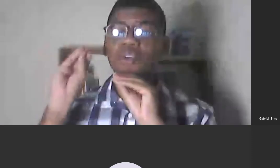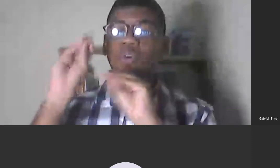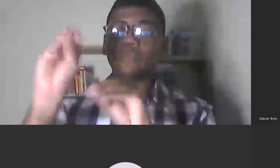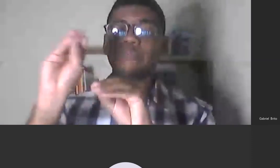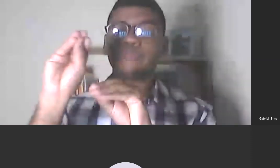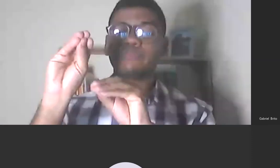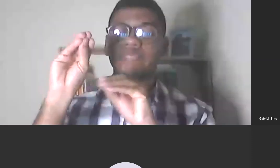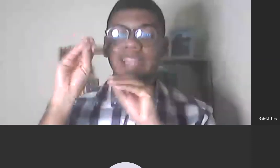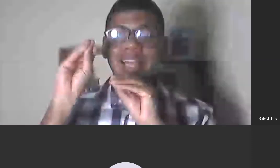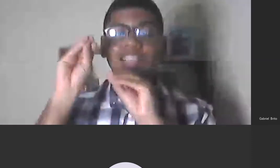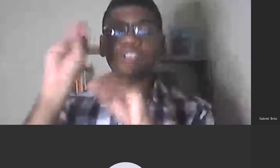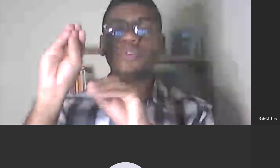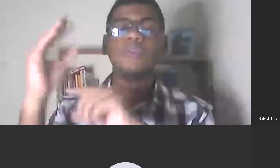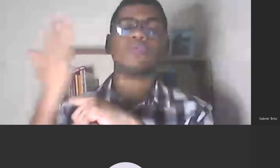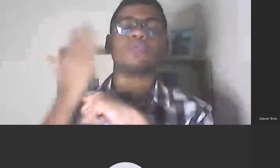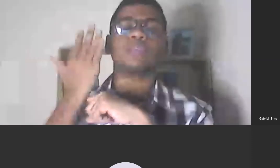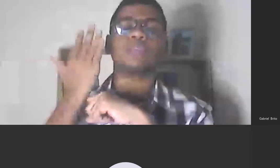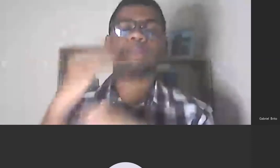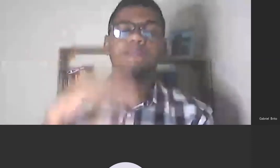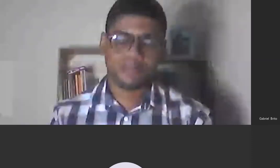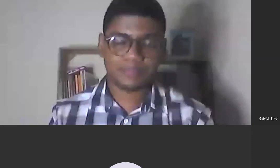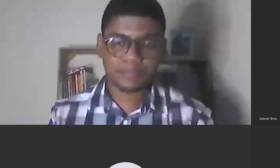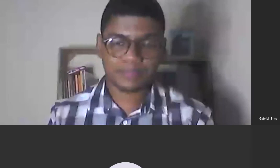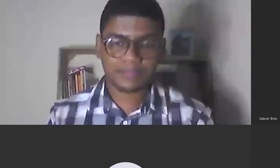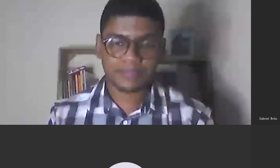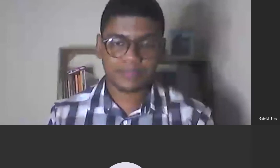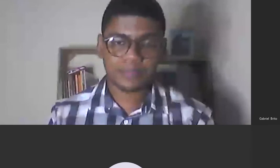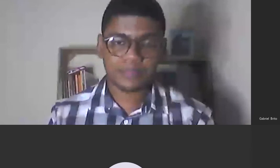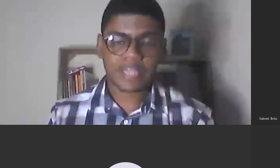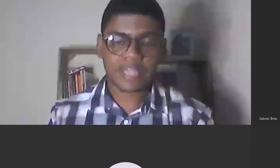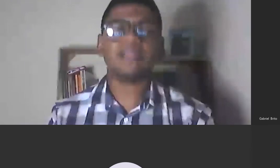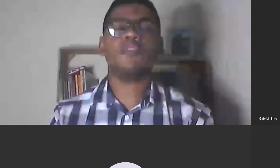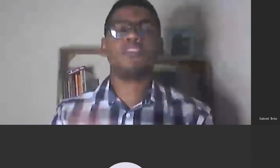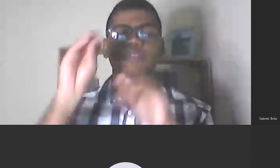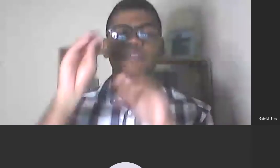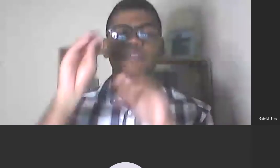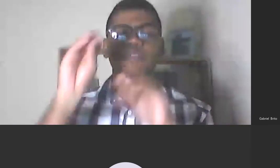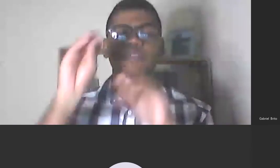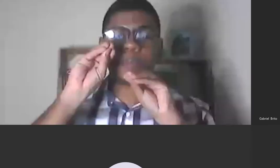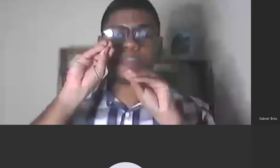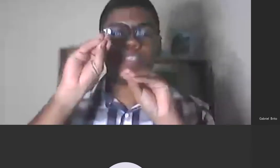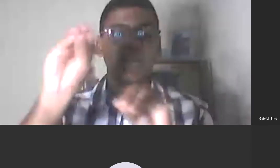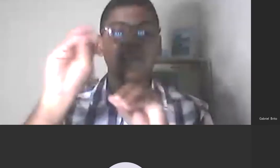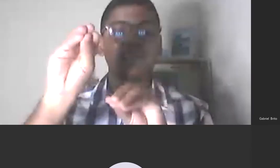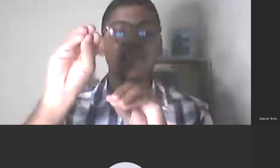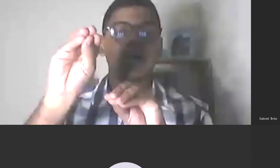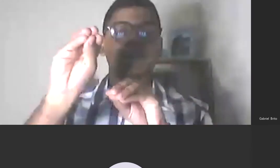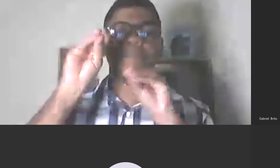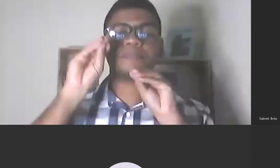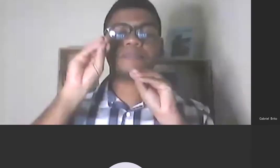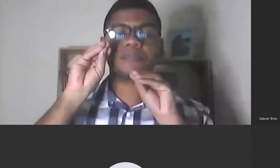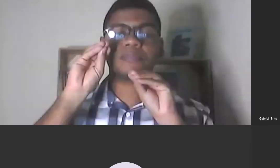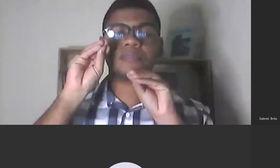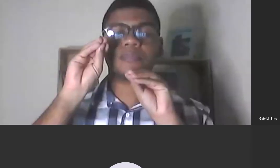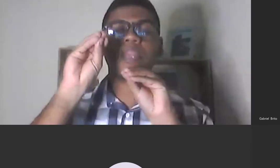E adiou. Ela adiou a consulta. Tá? Então eu faço uma vezinha só e para frente.